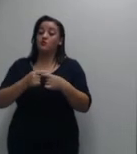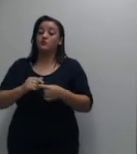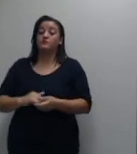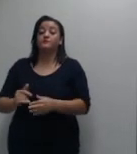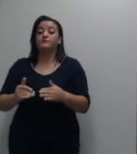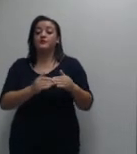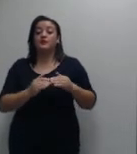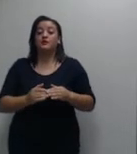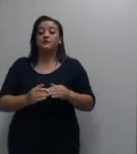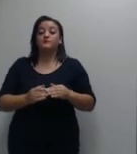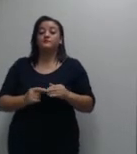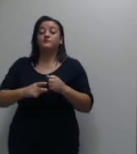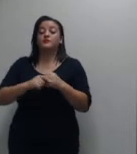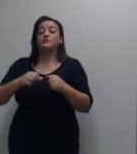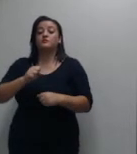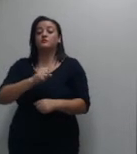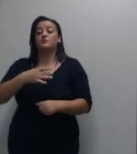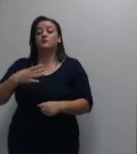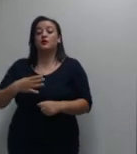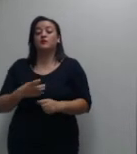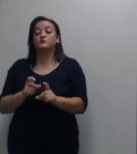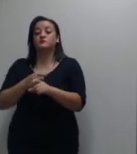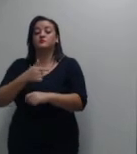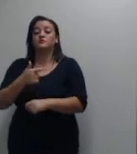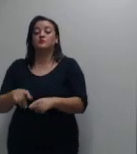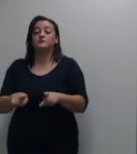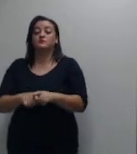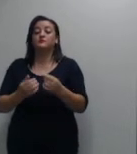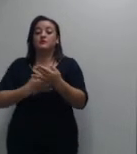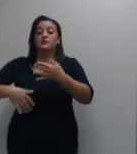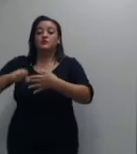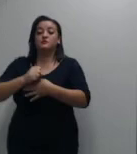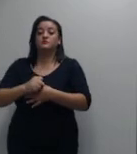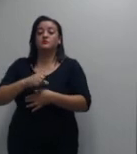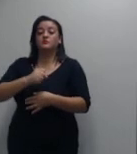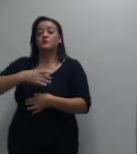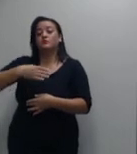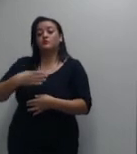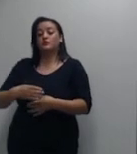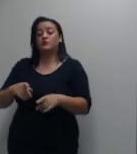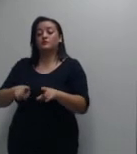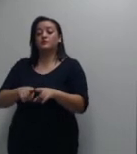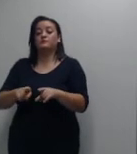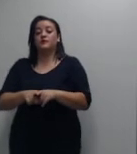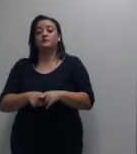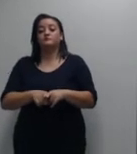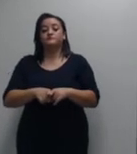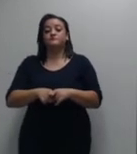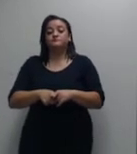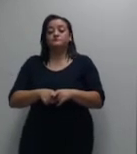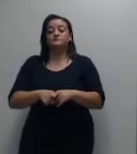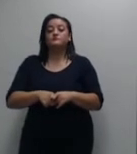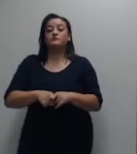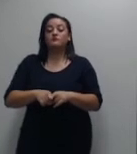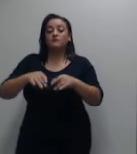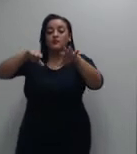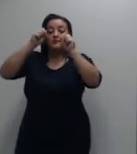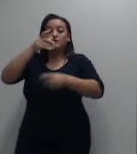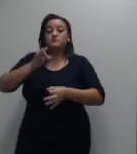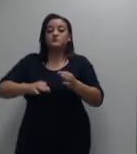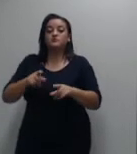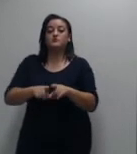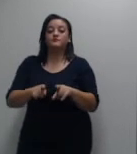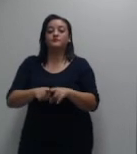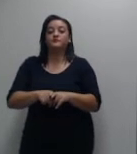o artigo 84 deixe judô e achei 184 Extra 2º Regimento Interno deste Tribunal Justiça evidentemente